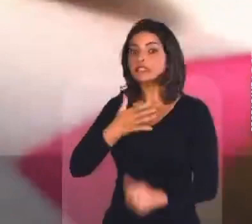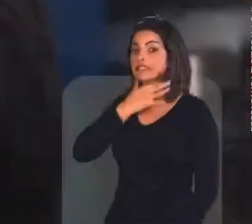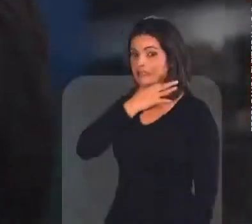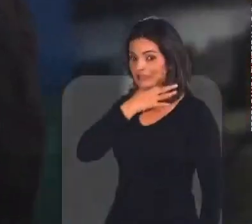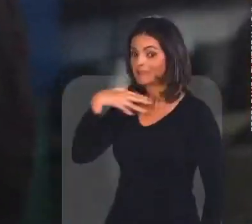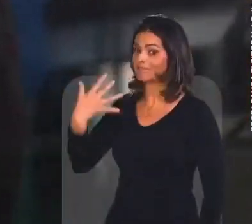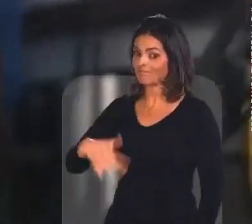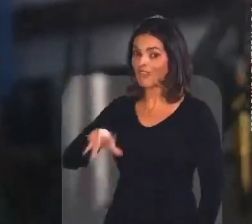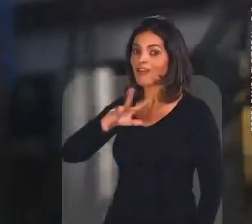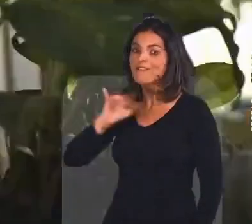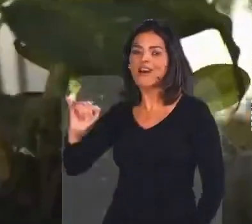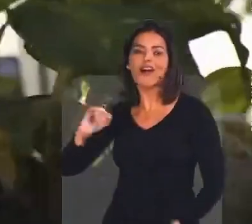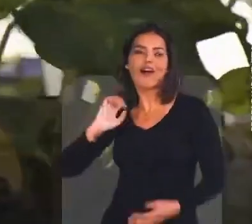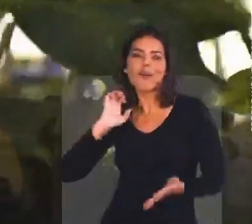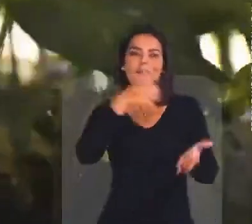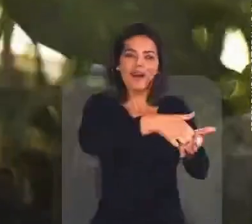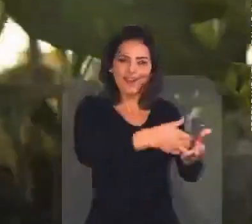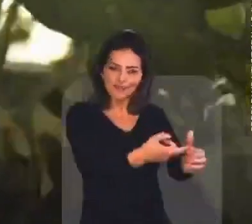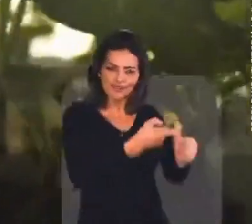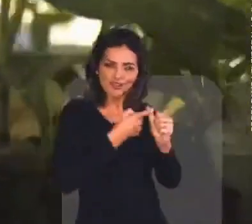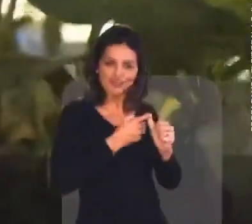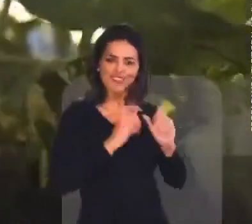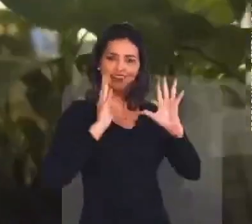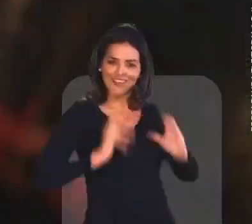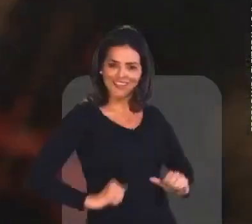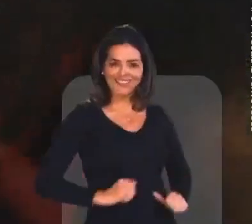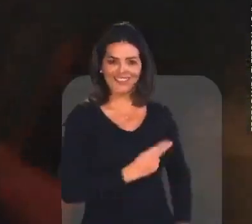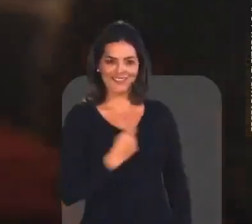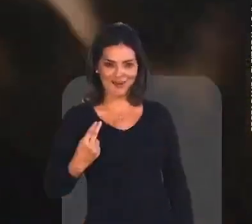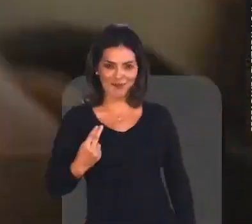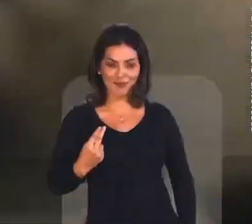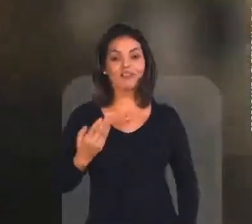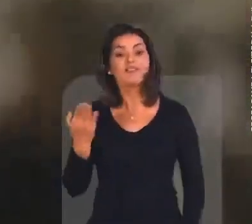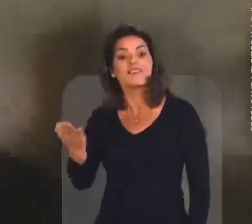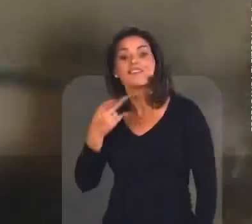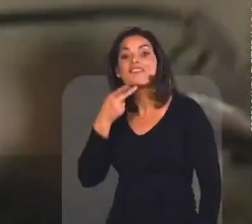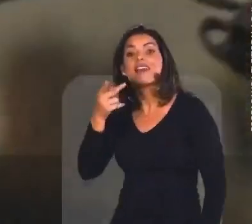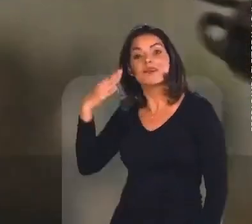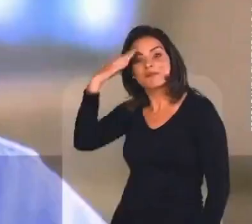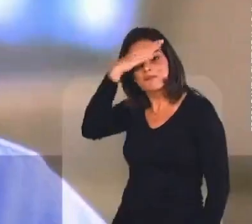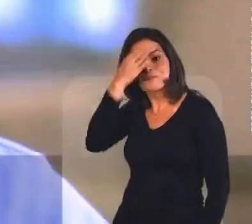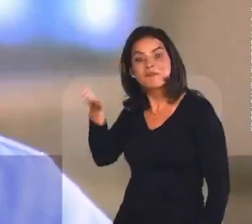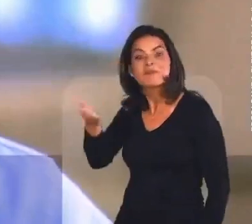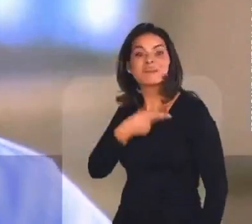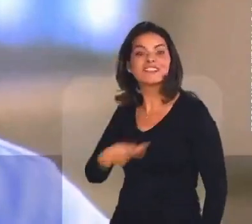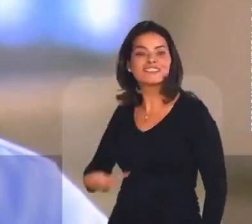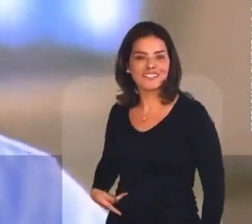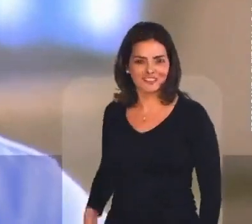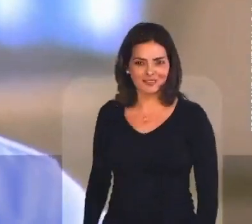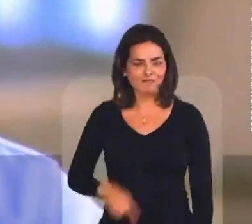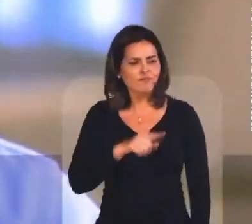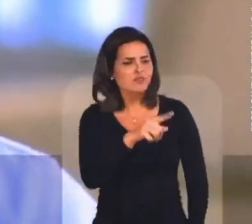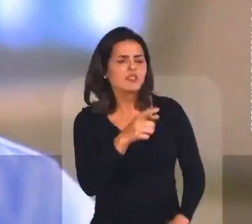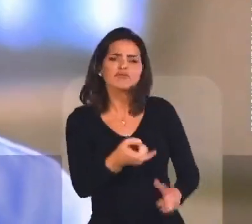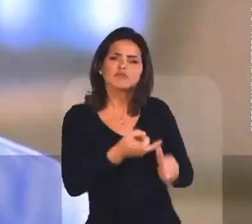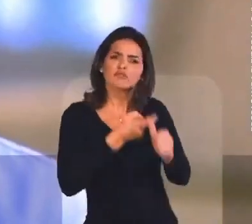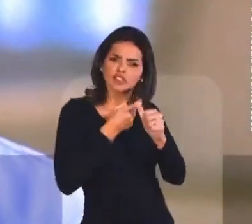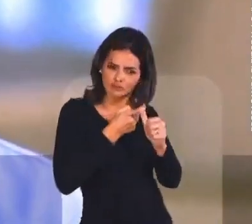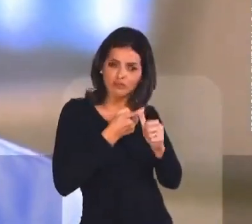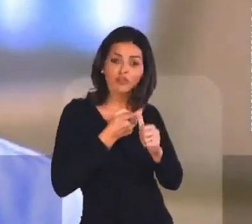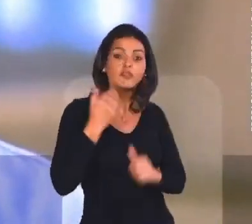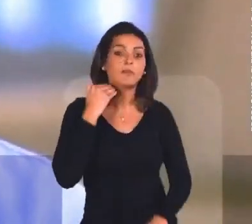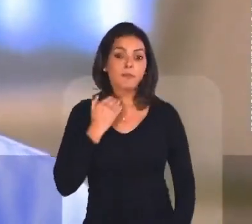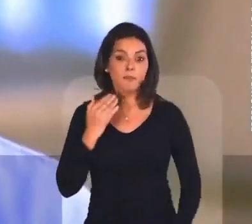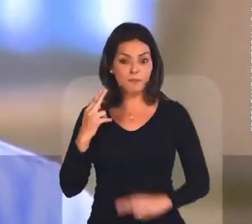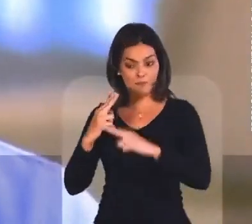vai ajudar a quitar suas dívidas e limpar seu nome. Diz aí, presidente! Você que deve, por exemplo, para a